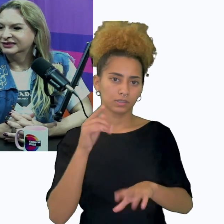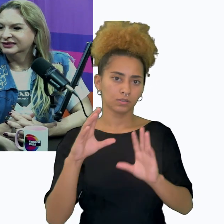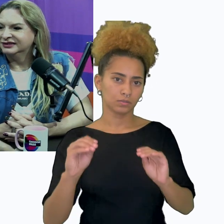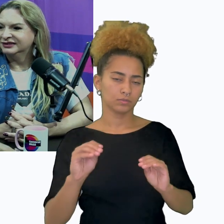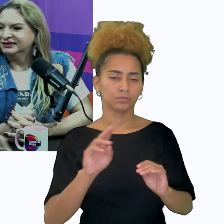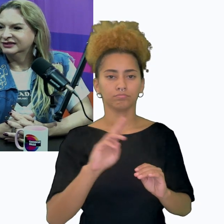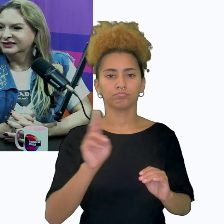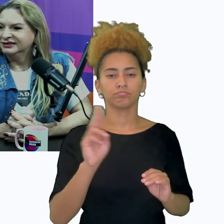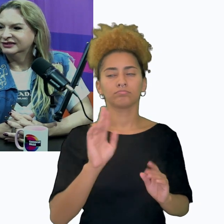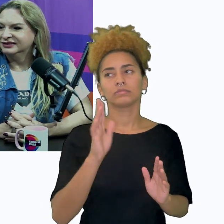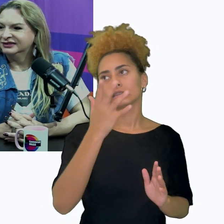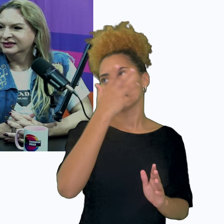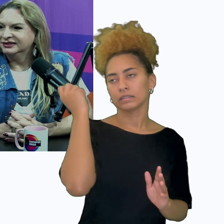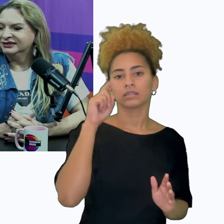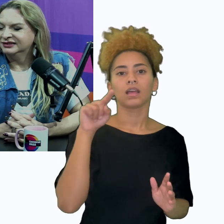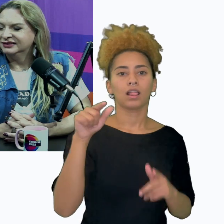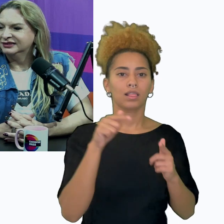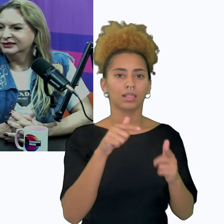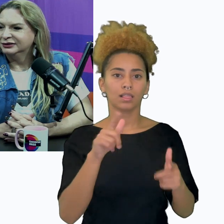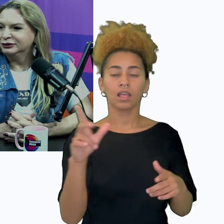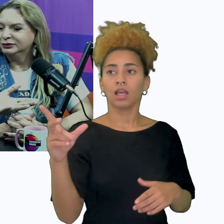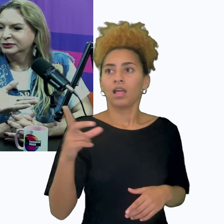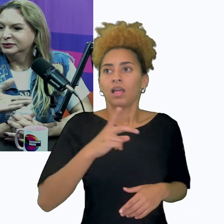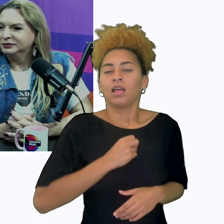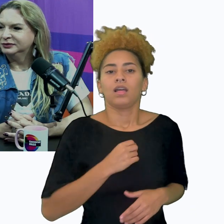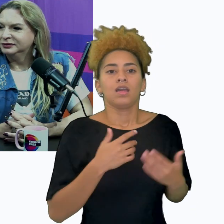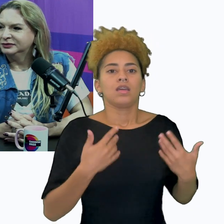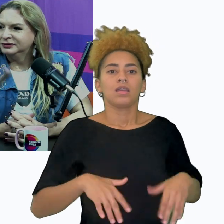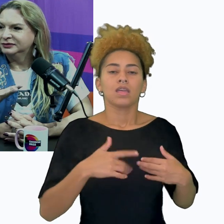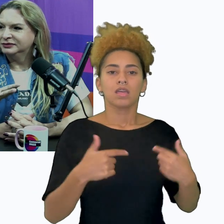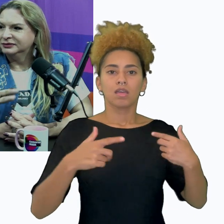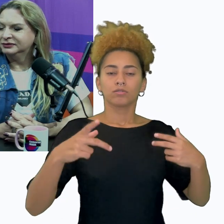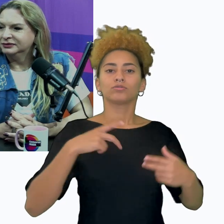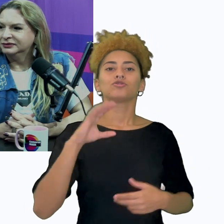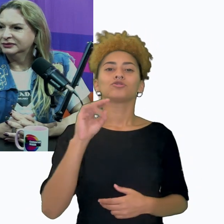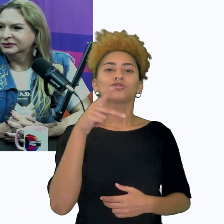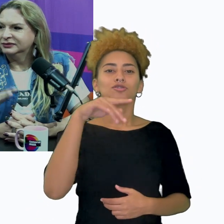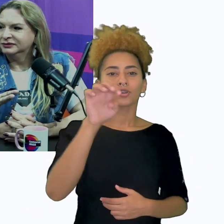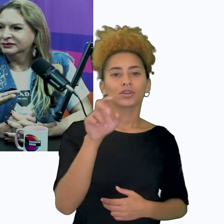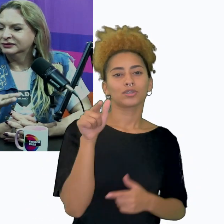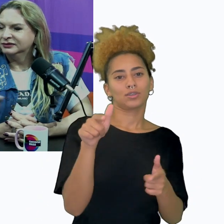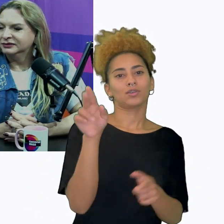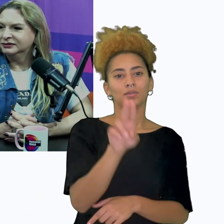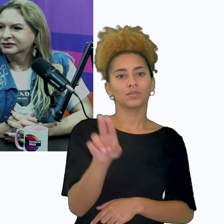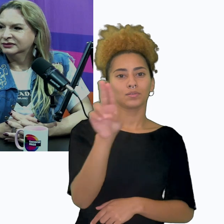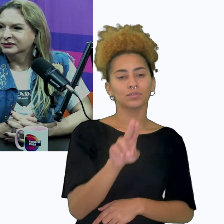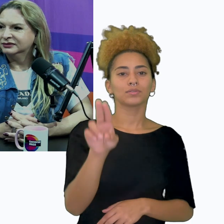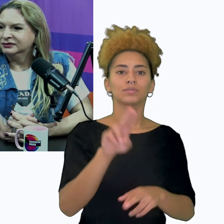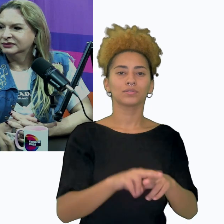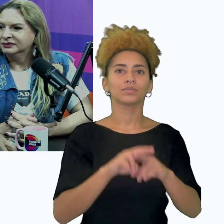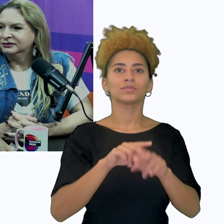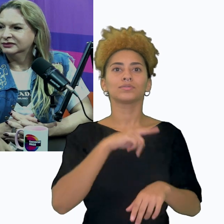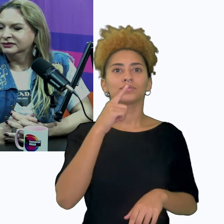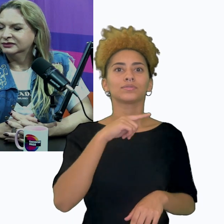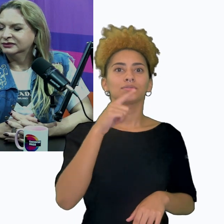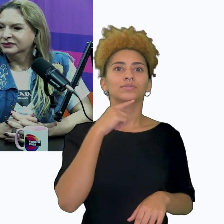das 7, esqueci o nome da novela, a menina falou, eu tô choque de monstro hoje. Então são lembrados, é uma coisa que a